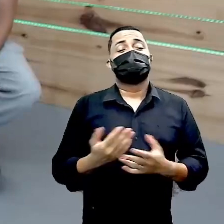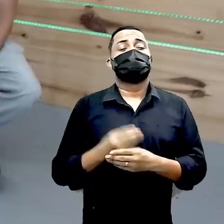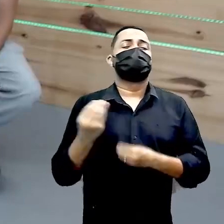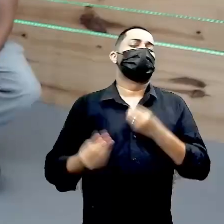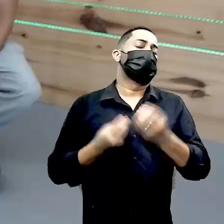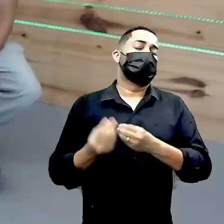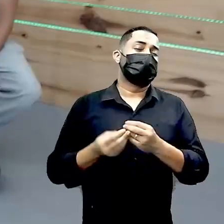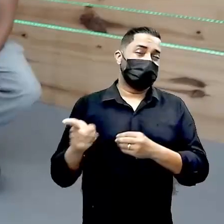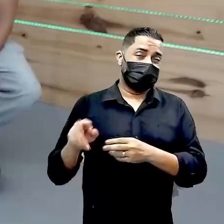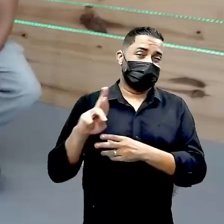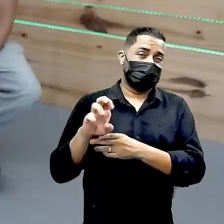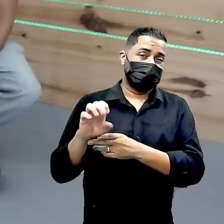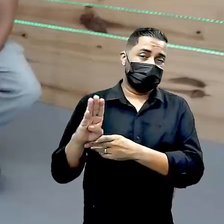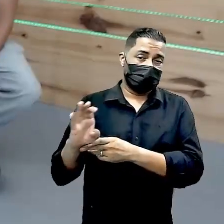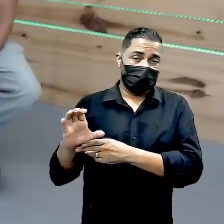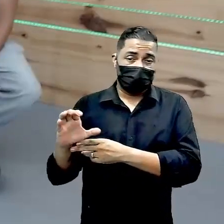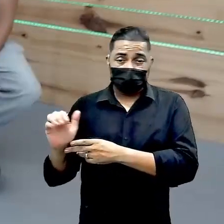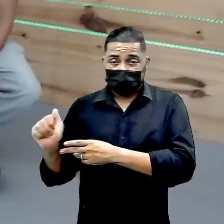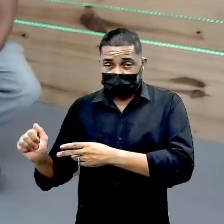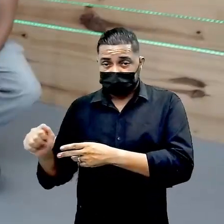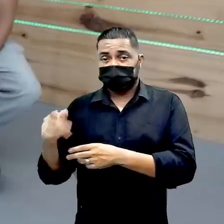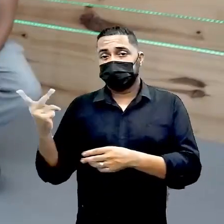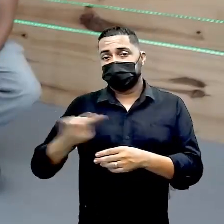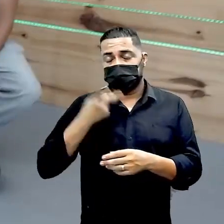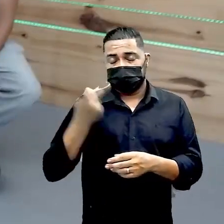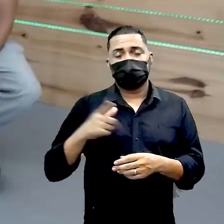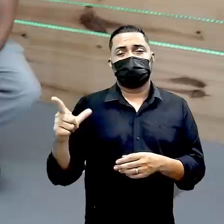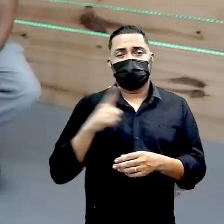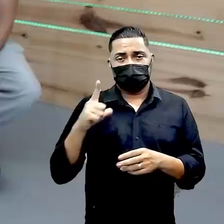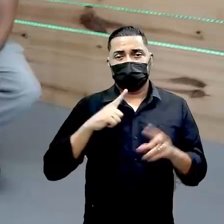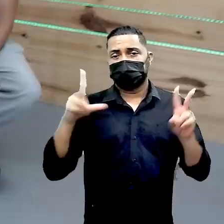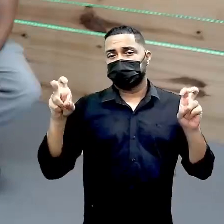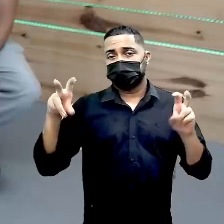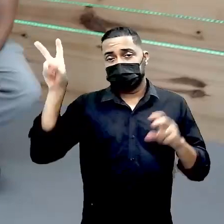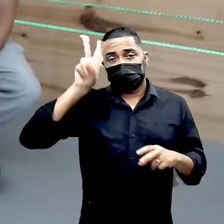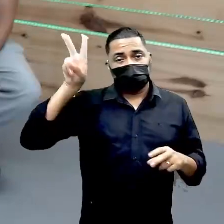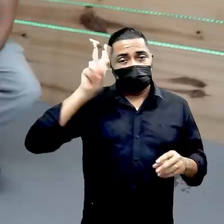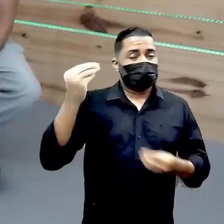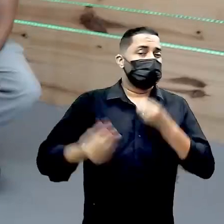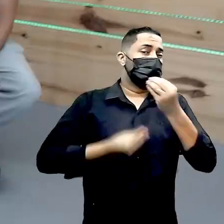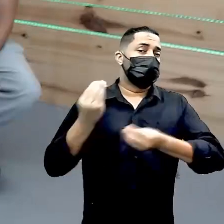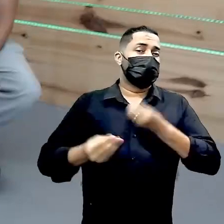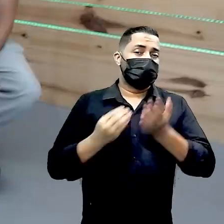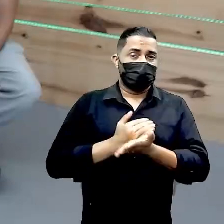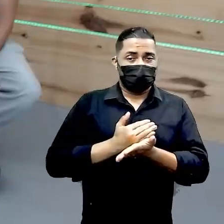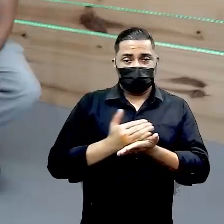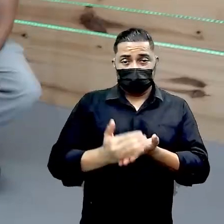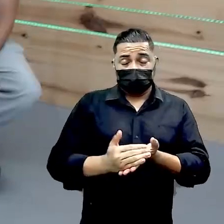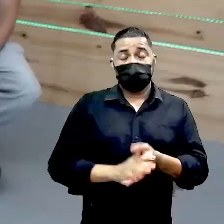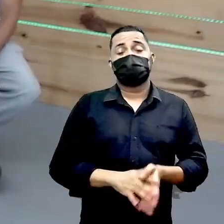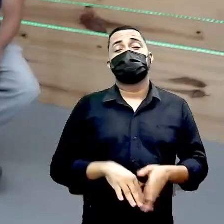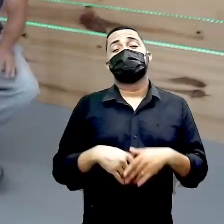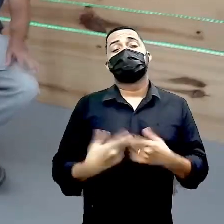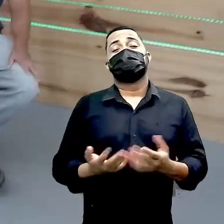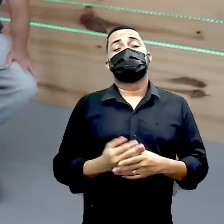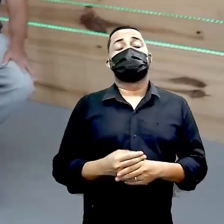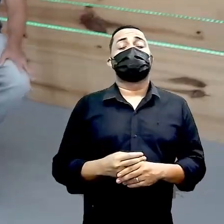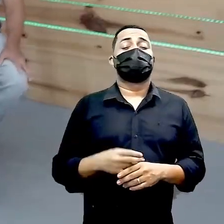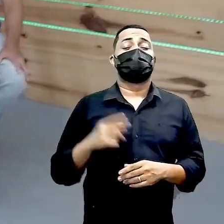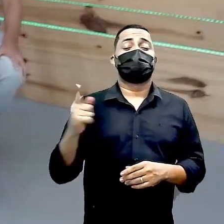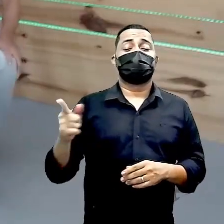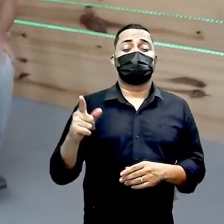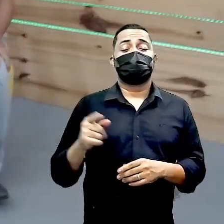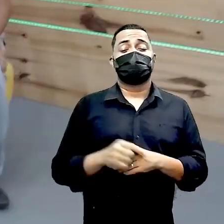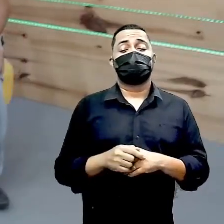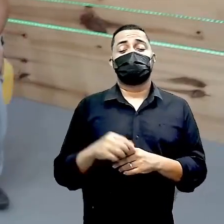Como a Rebeca falou, a gente tem a questão da história, né? Como é que começou. Então, o Pascal, na